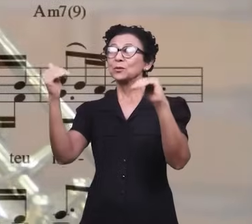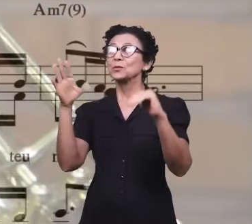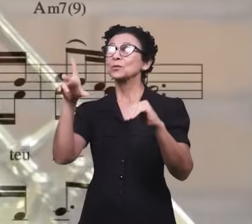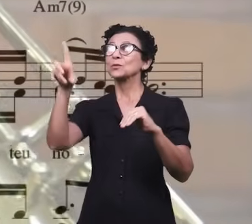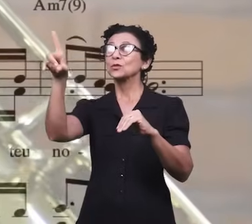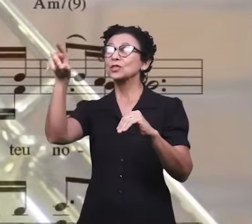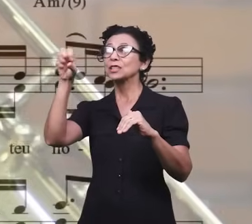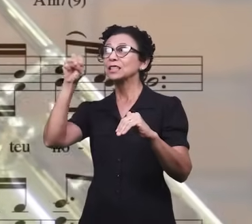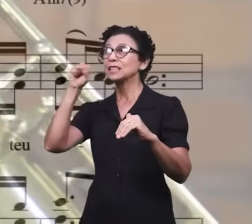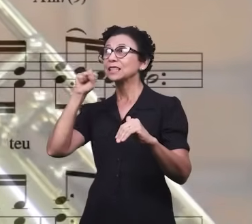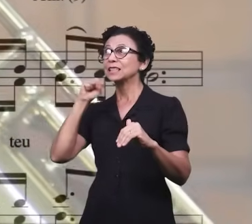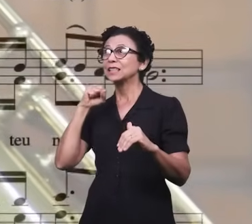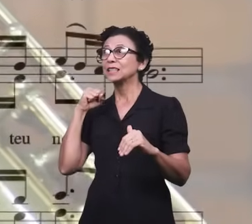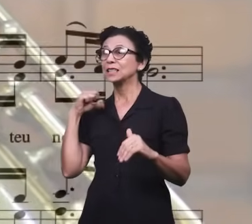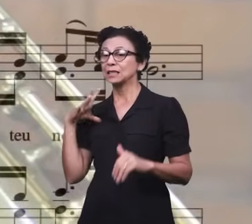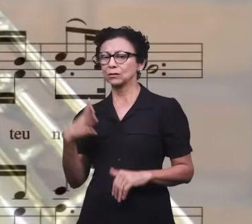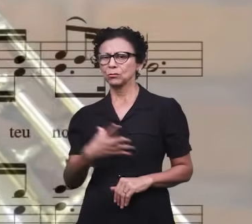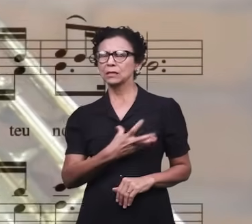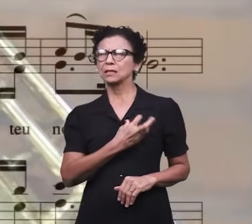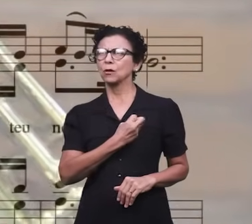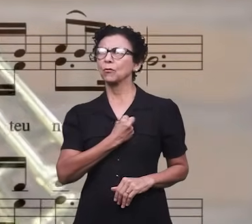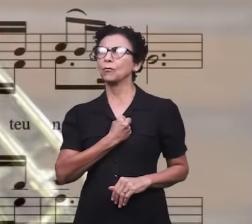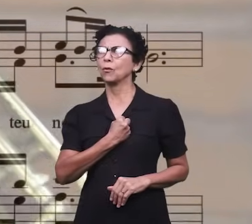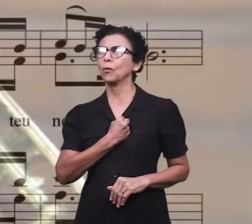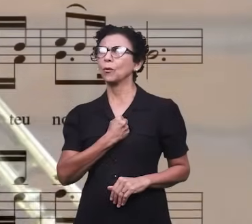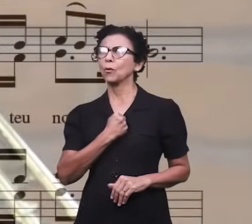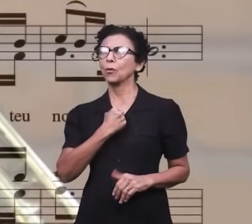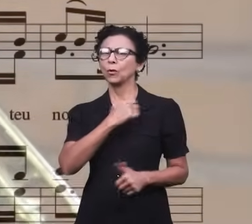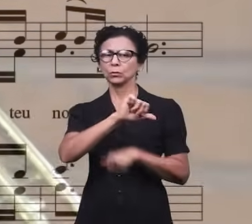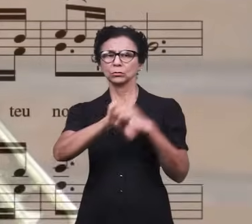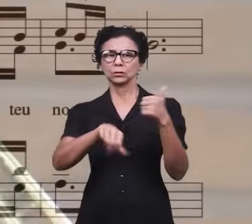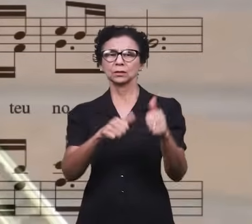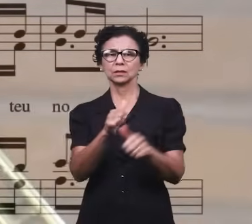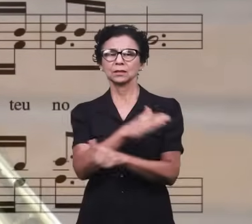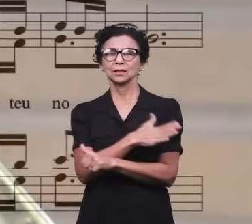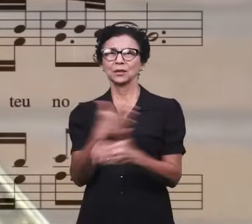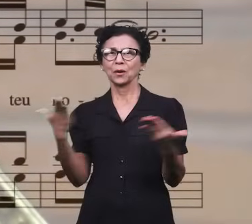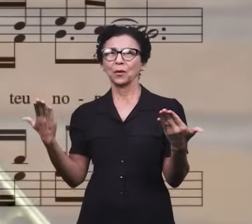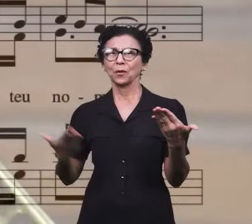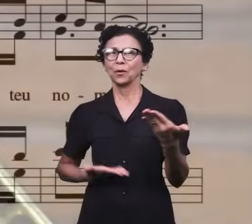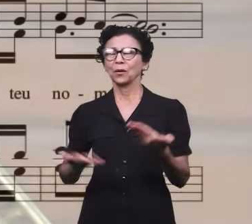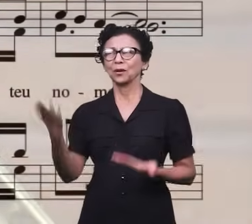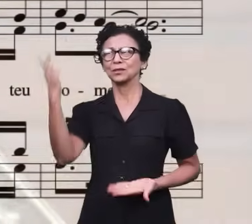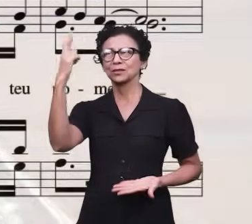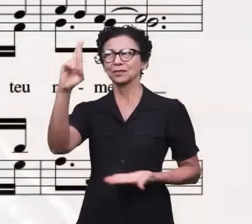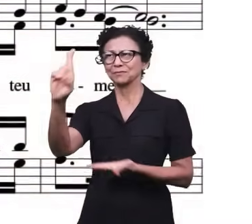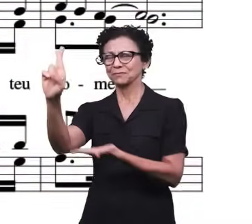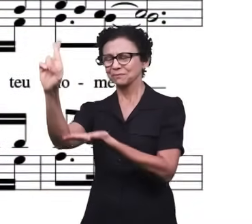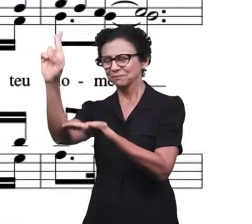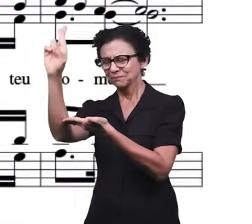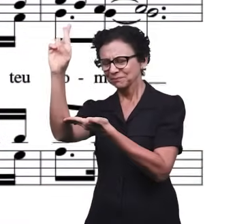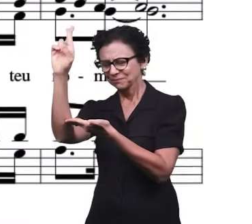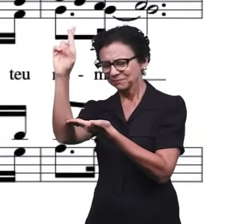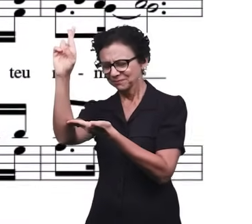pois Tu nos tornaste servos Teus, louvemos a